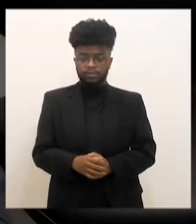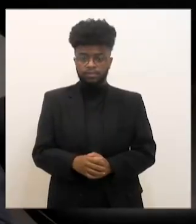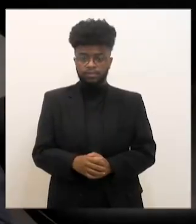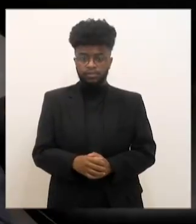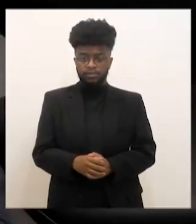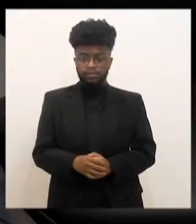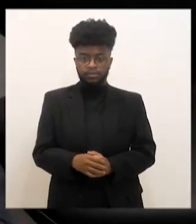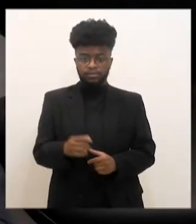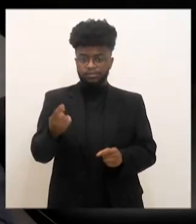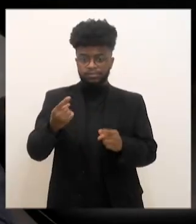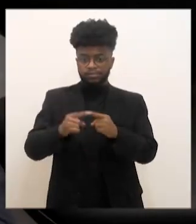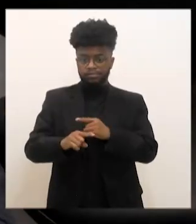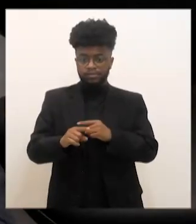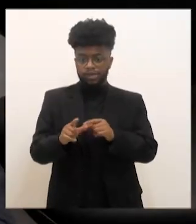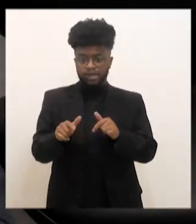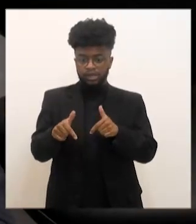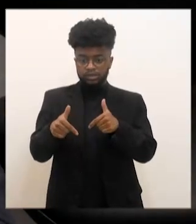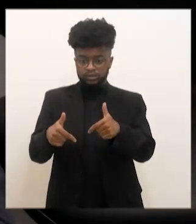contraprestacional,